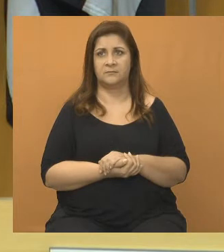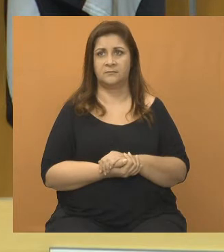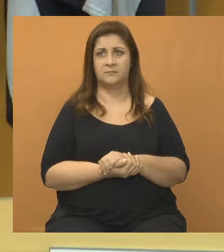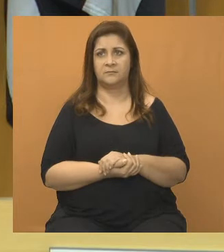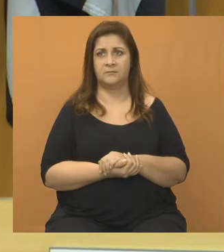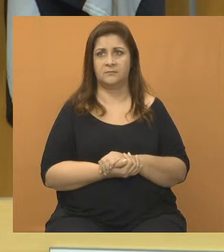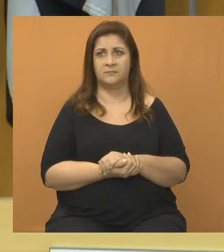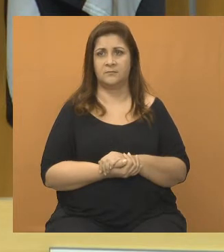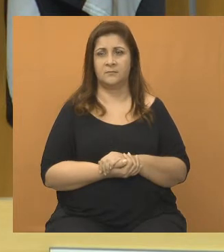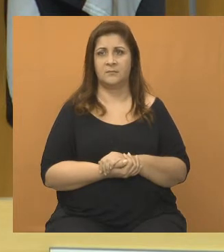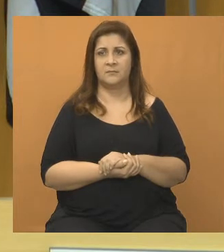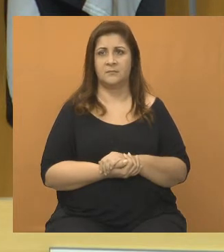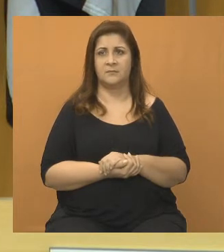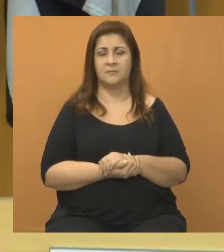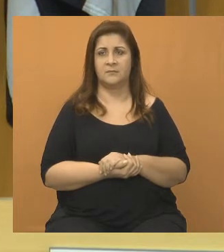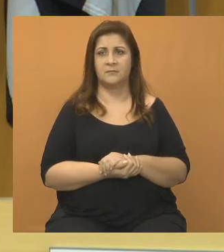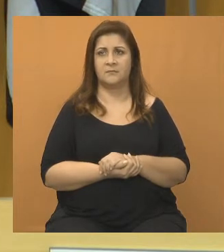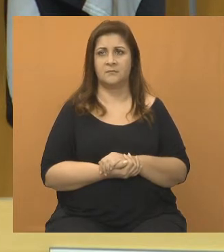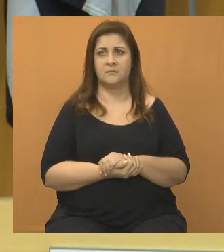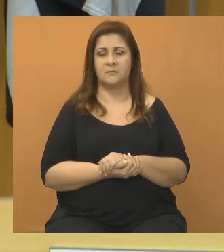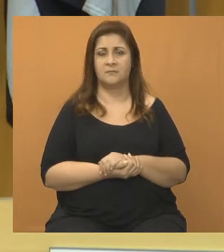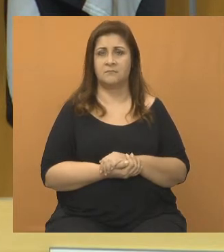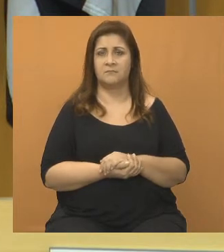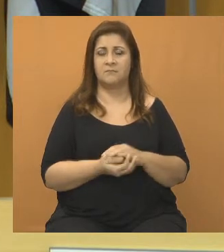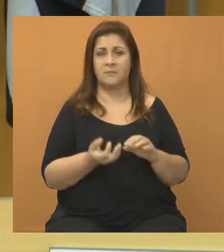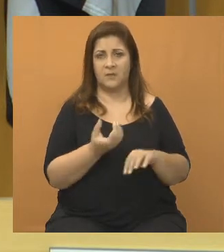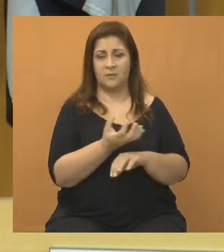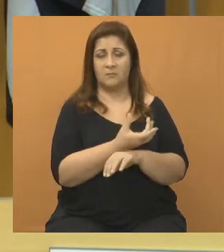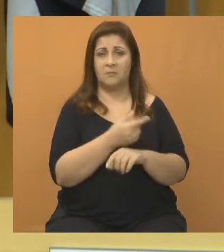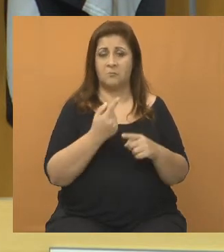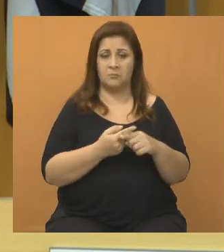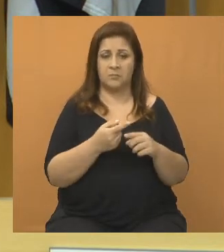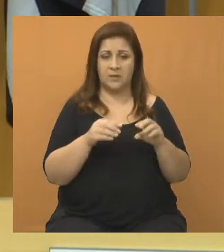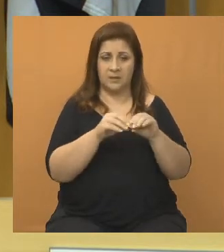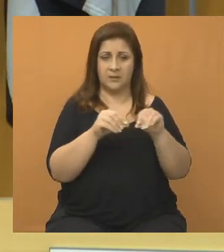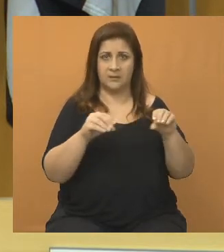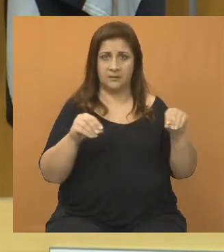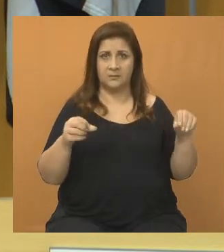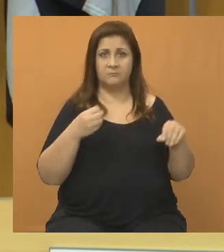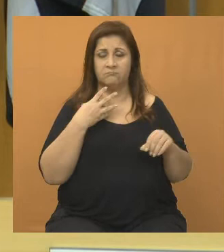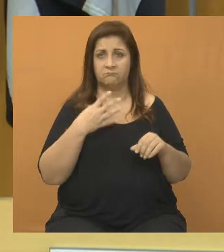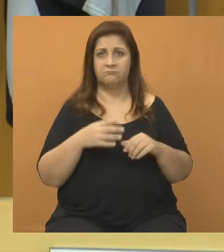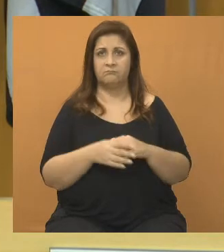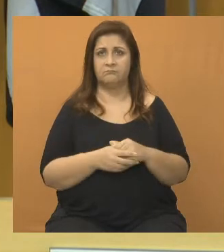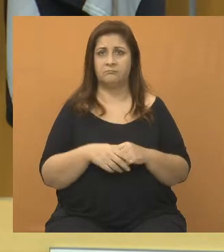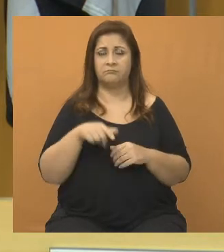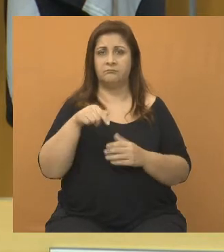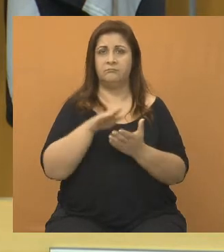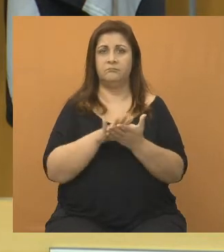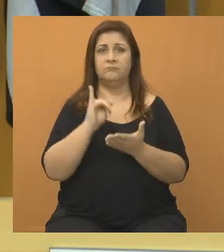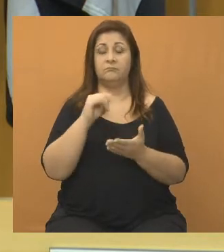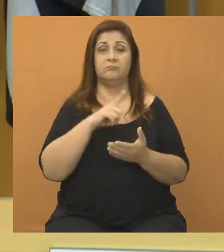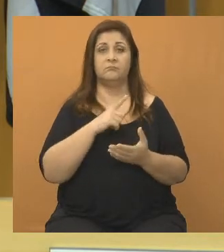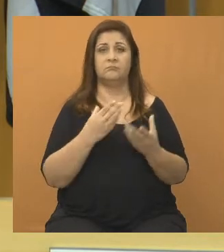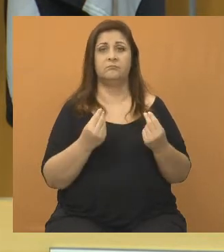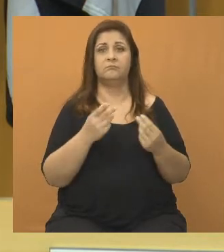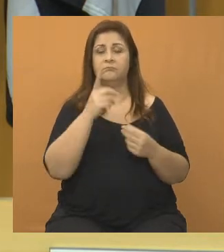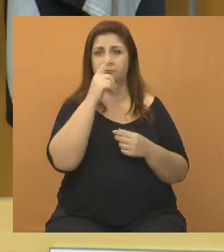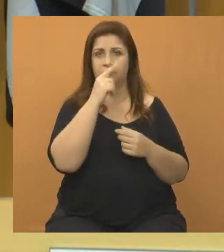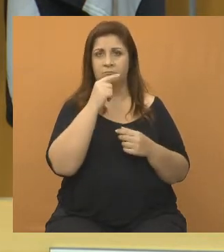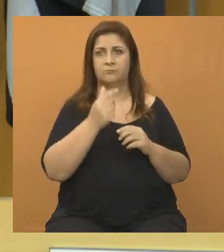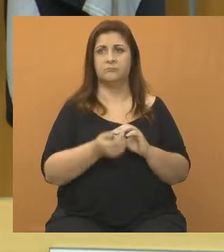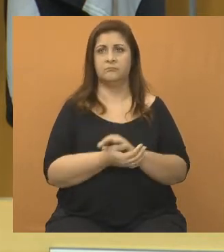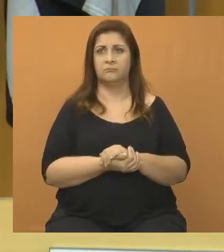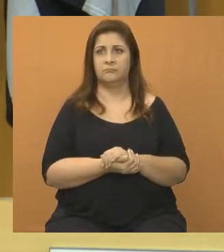fértil, né? Estamos numa terra extremamente bem regada. Jacareí é um município de muitas nascentes, né? De uma